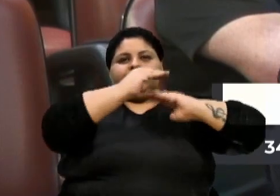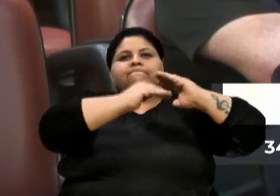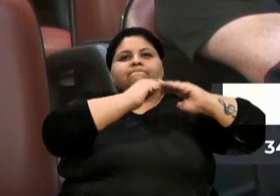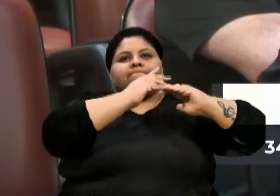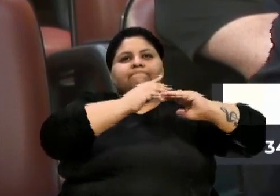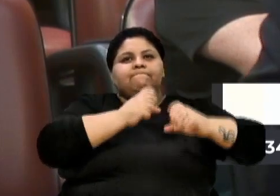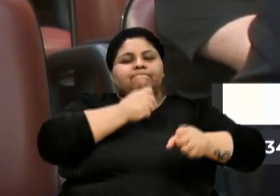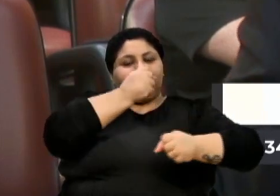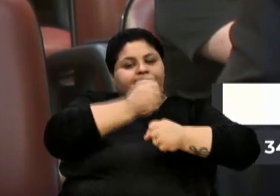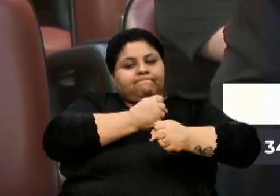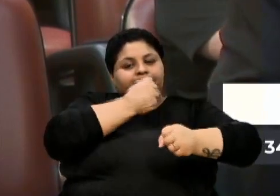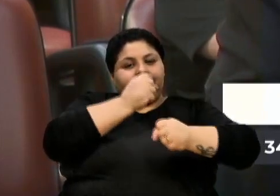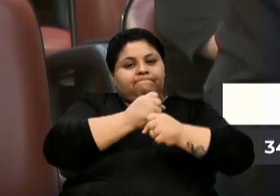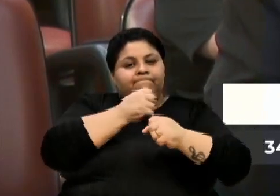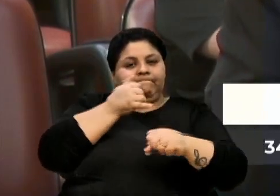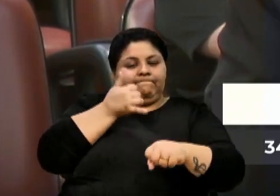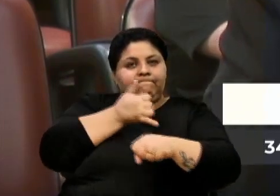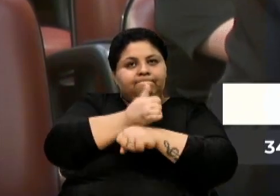em